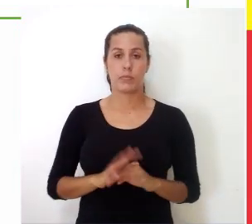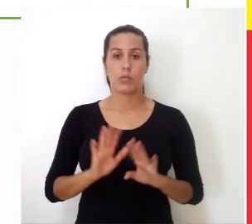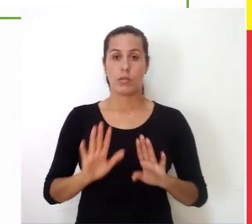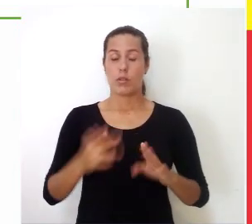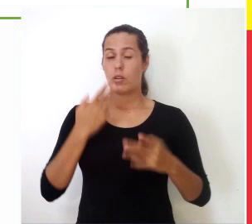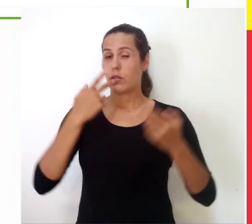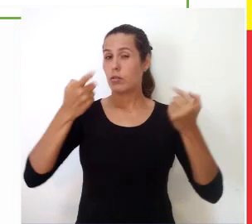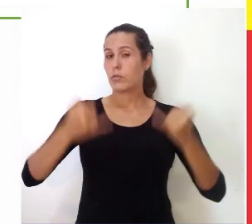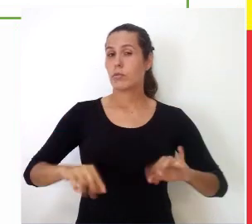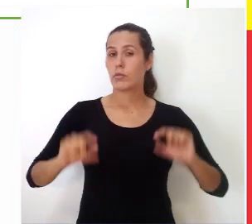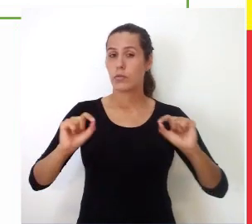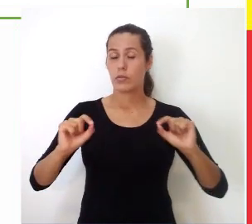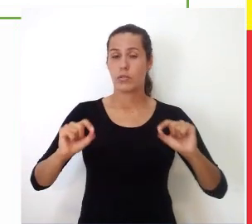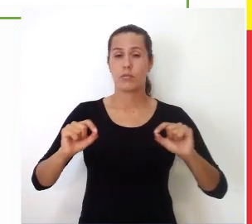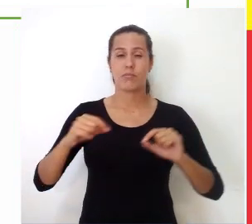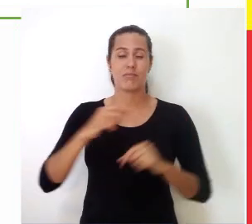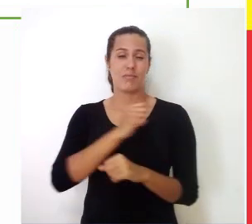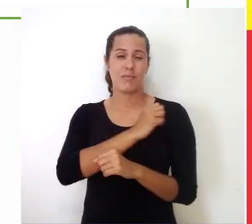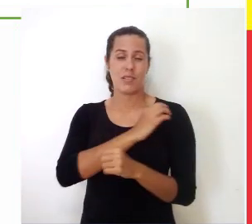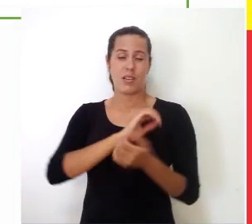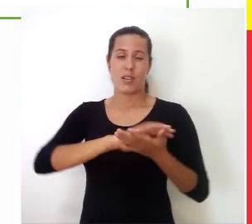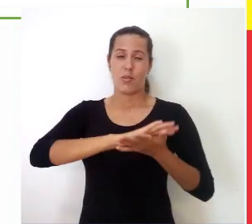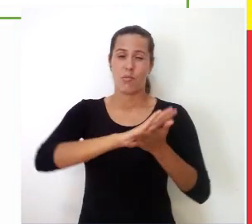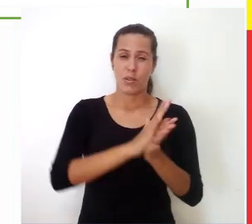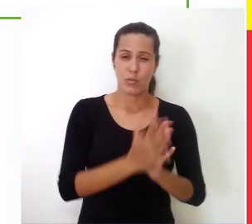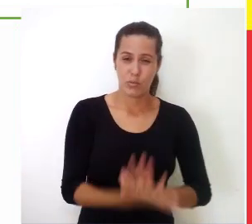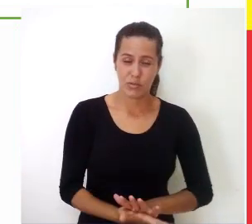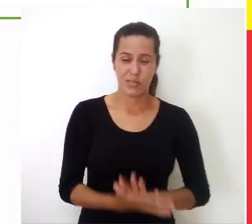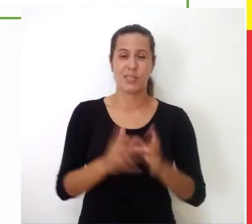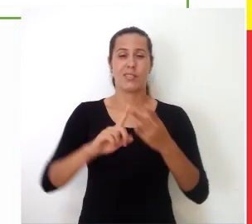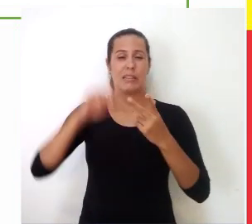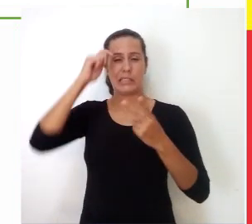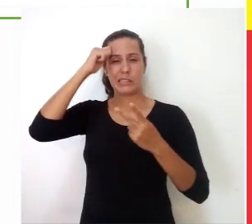intolerância religiosa, o racismo, a injúria